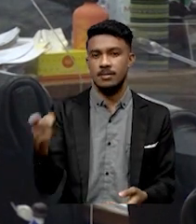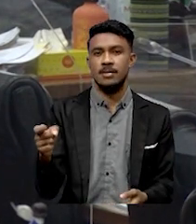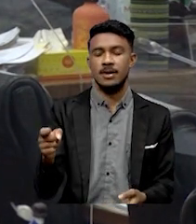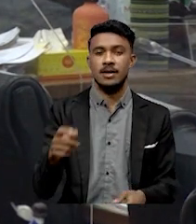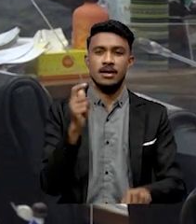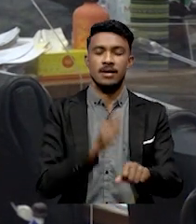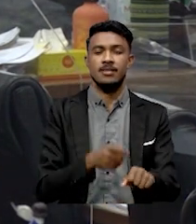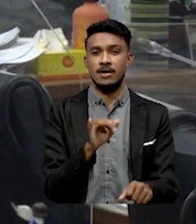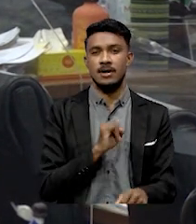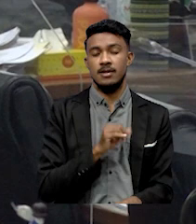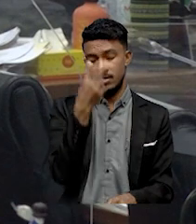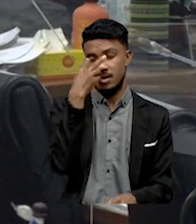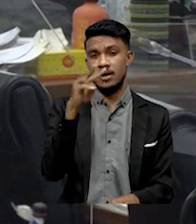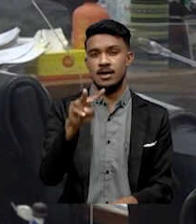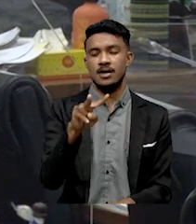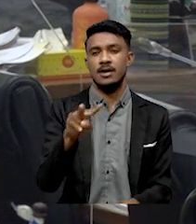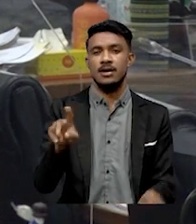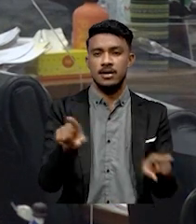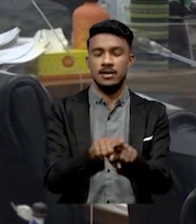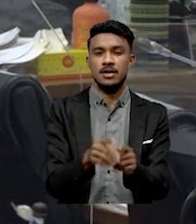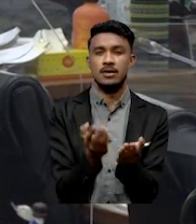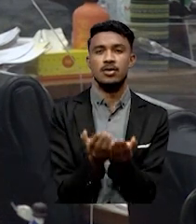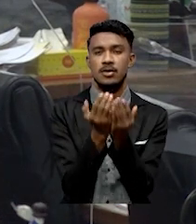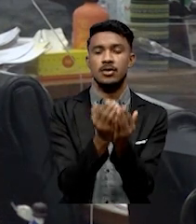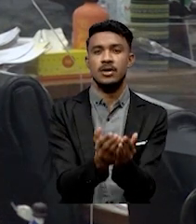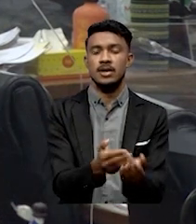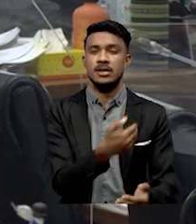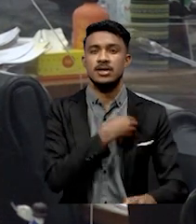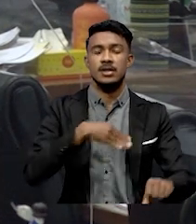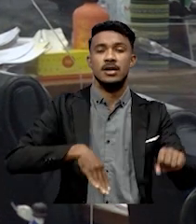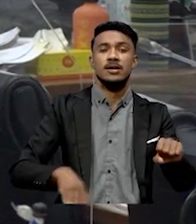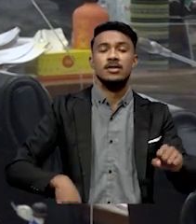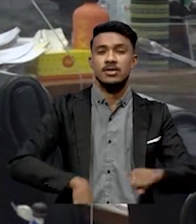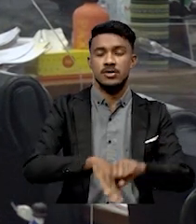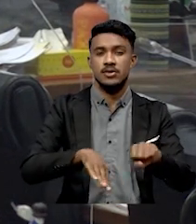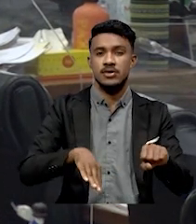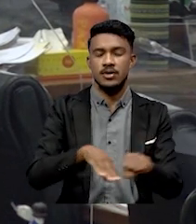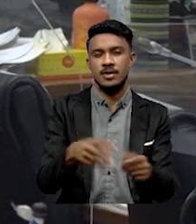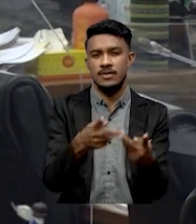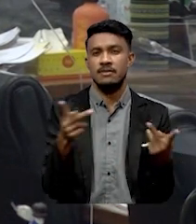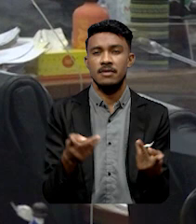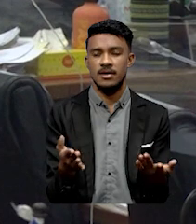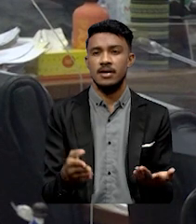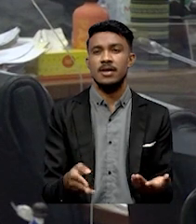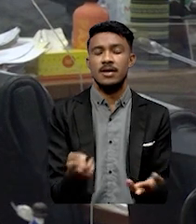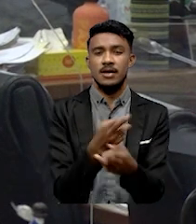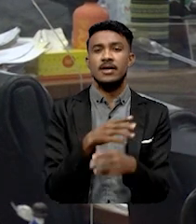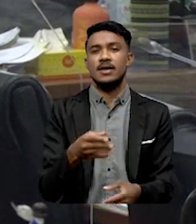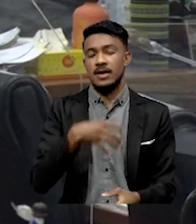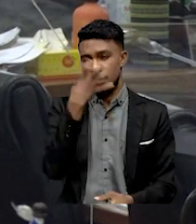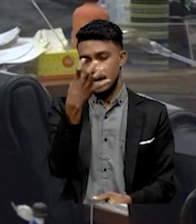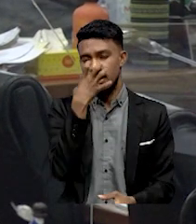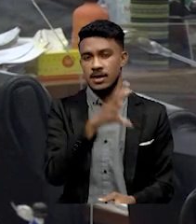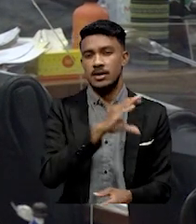awarene ne awarene ro ne sida soke batru ba eta silara. Ita bot hiru saide ba transporte komunikasi ma ita bot